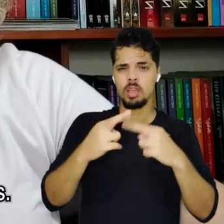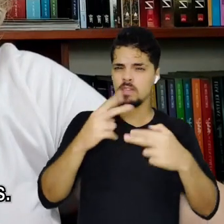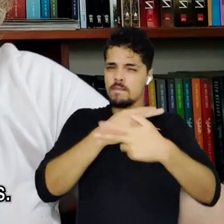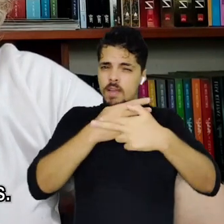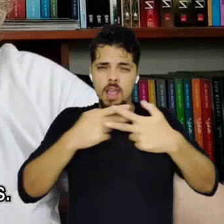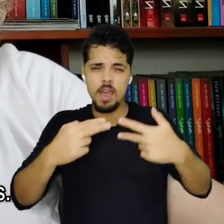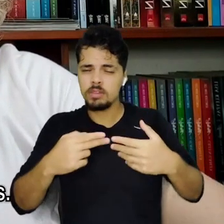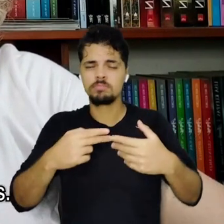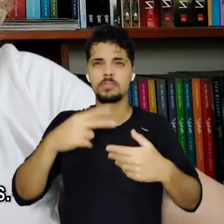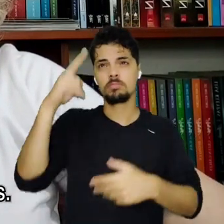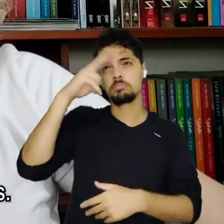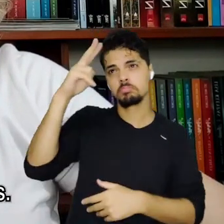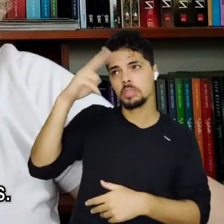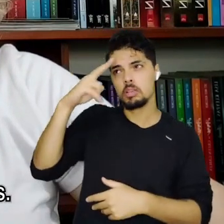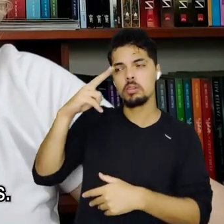blog